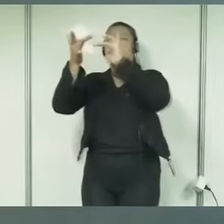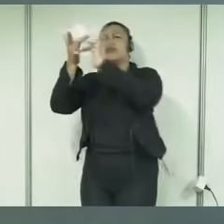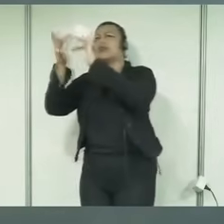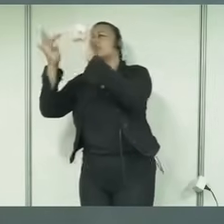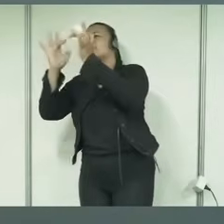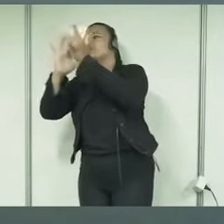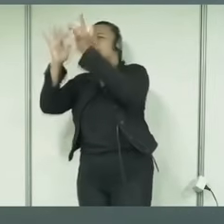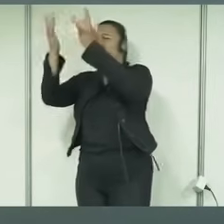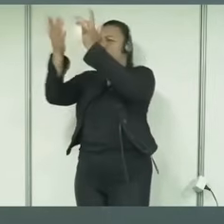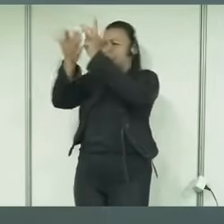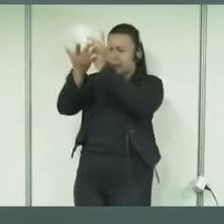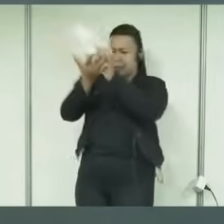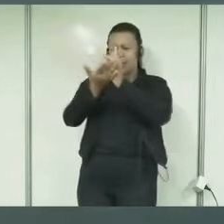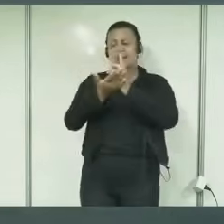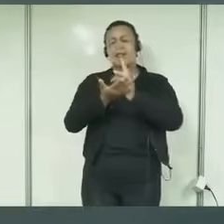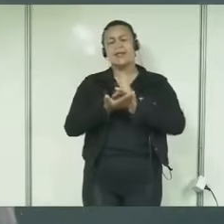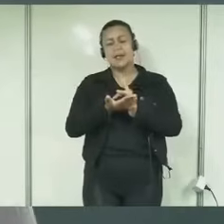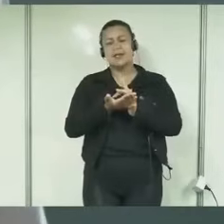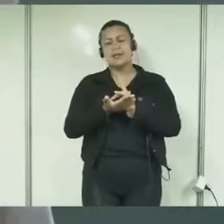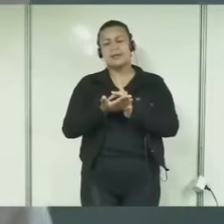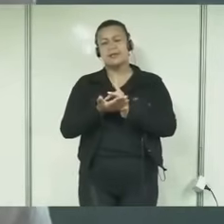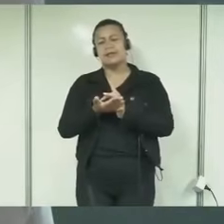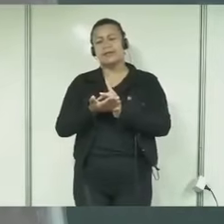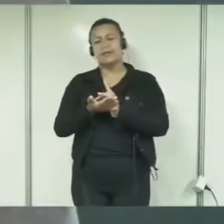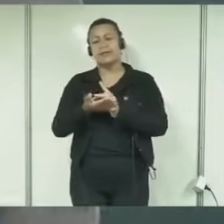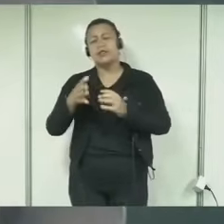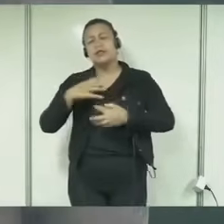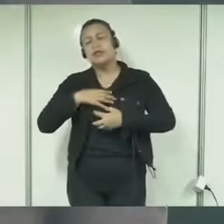nos trazer a calmaria.